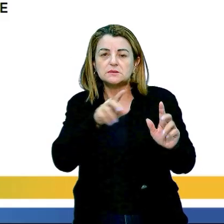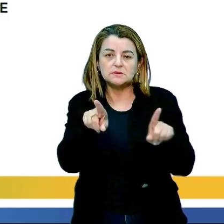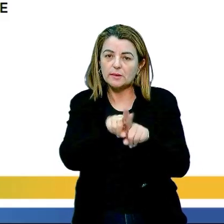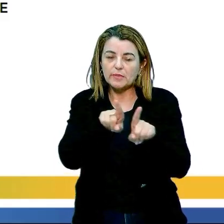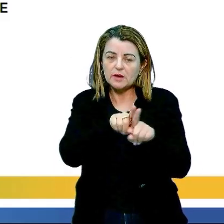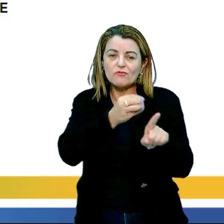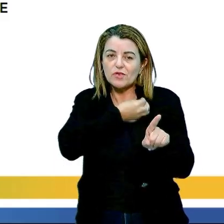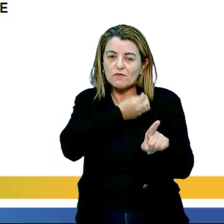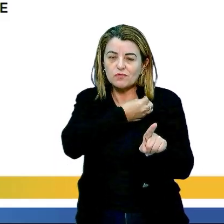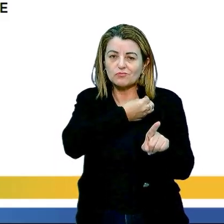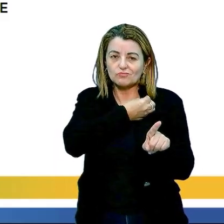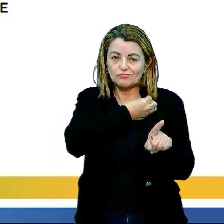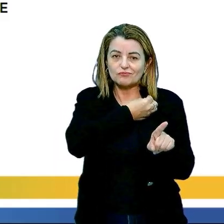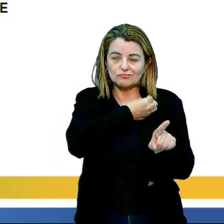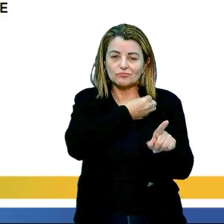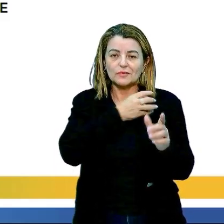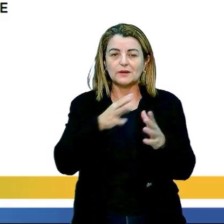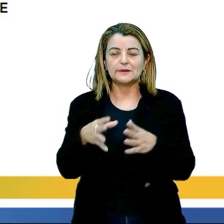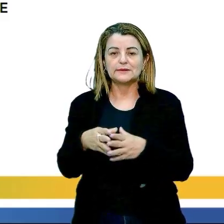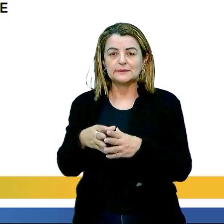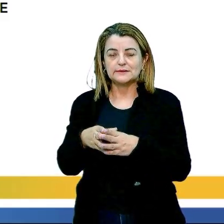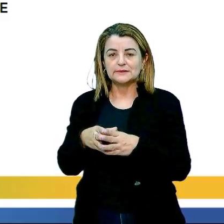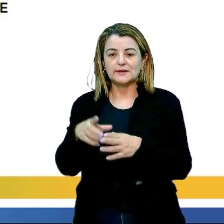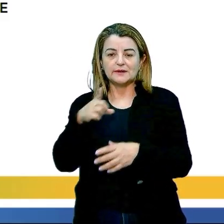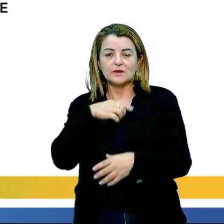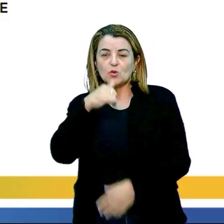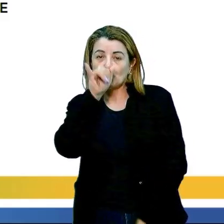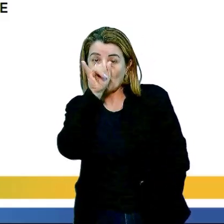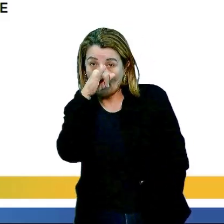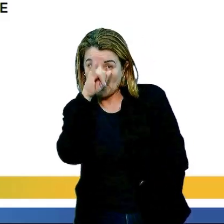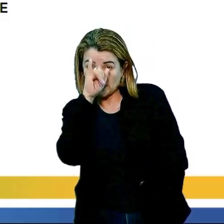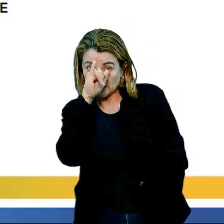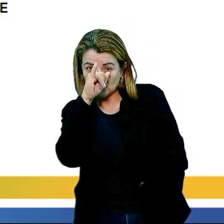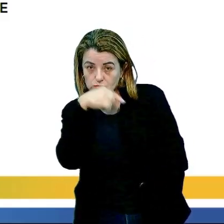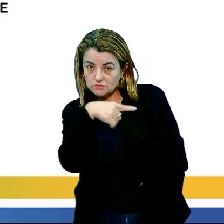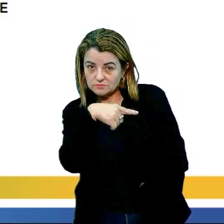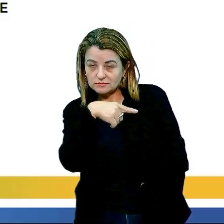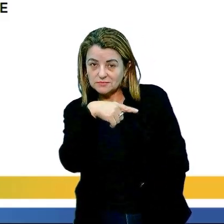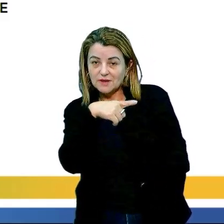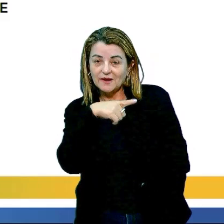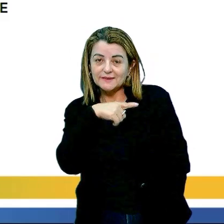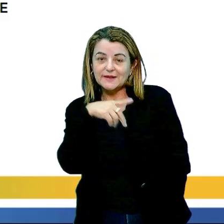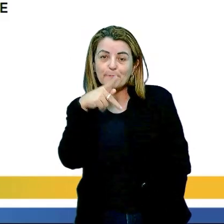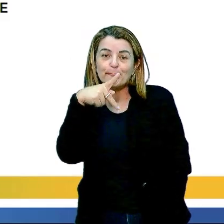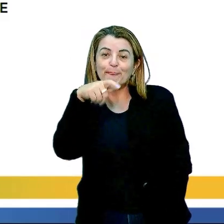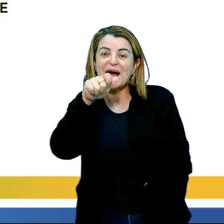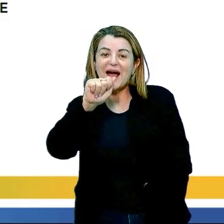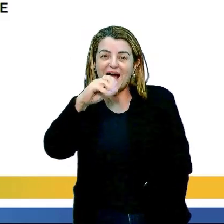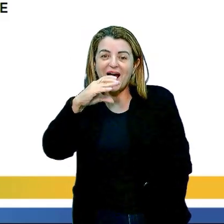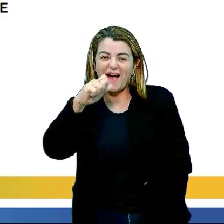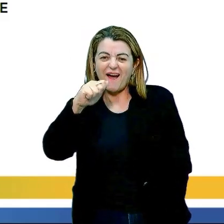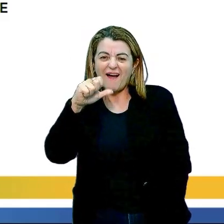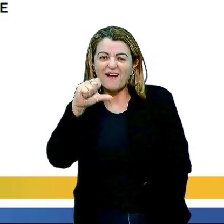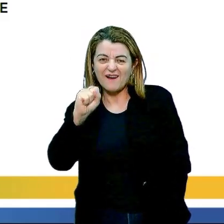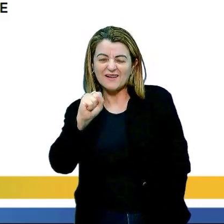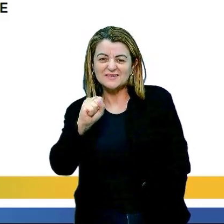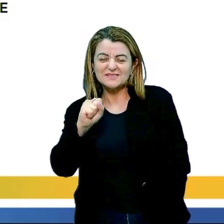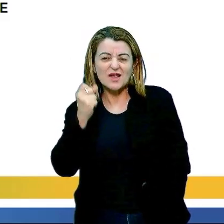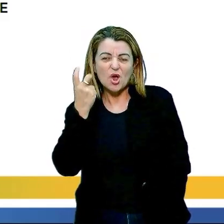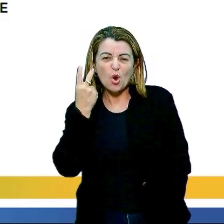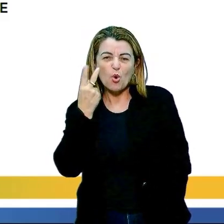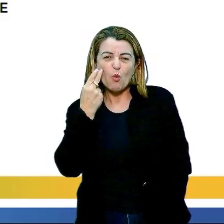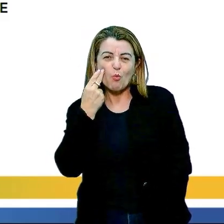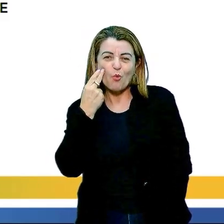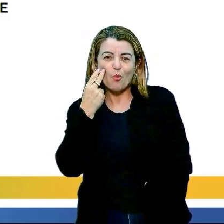plantas. Aí tem uns porquinhos e tem umas pacas. Paca é bem comum da